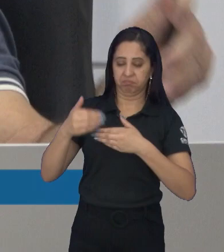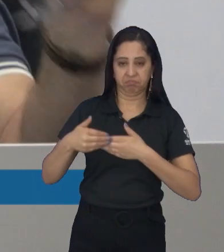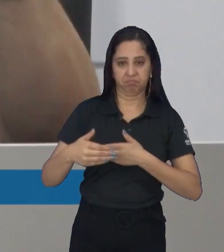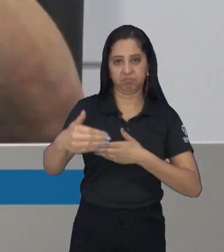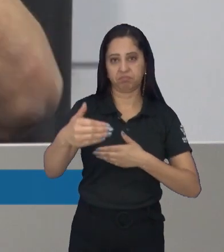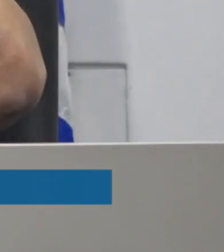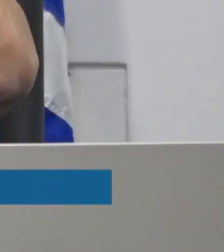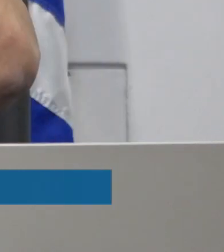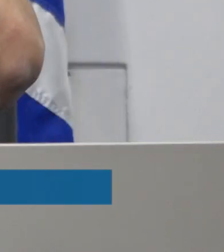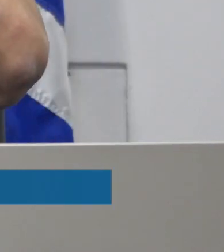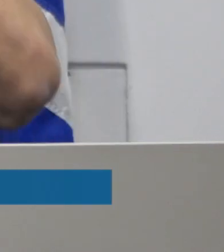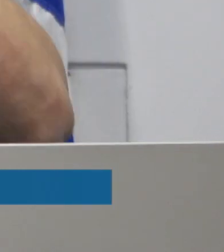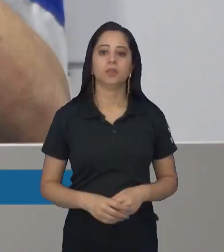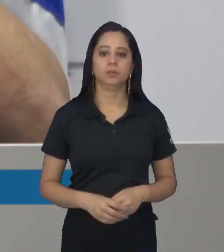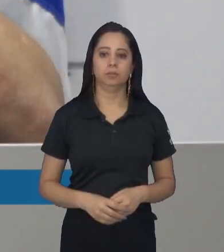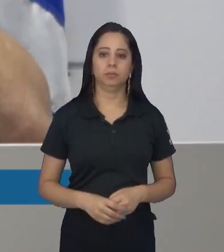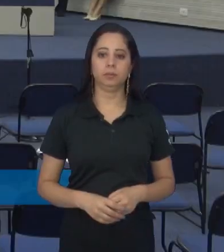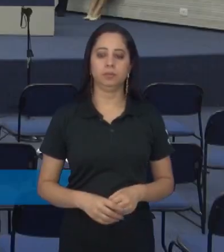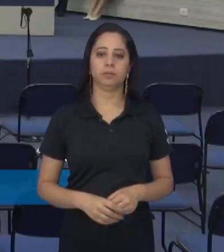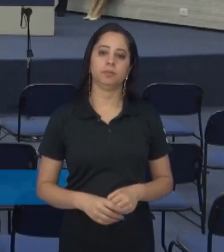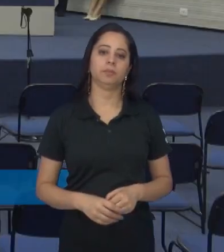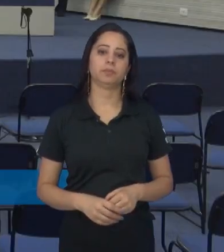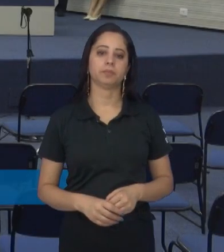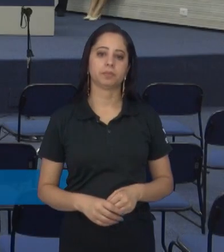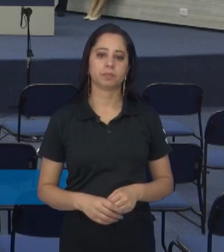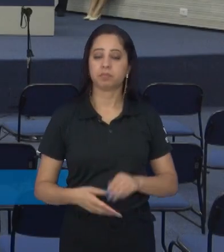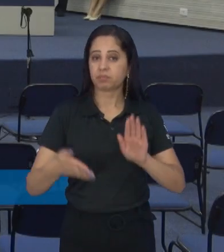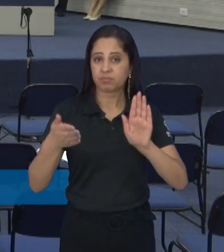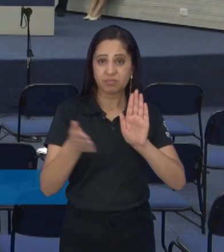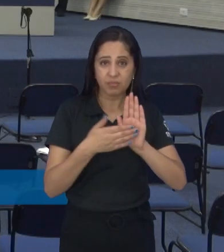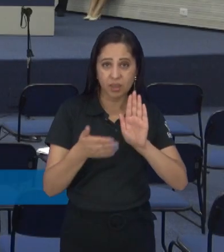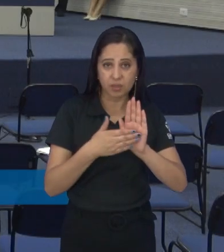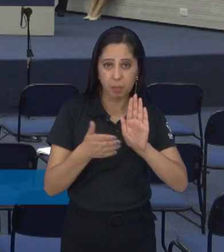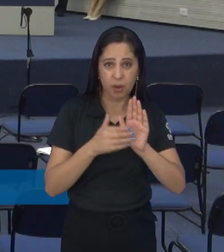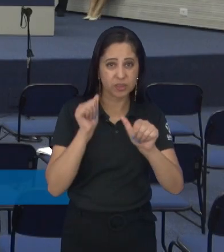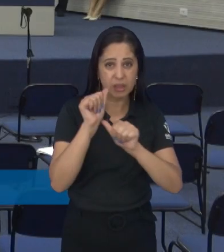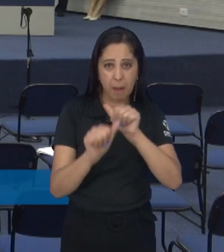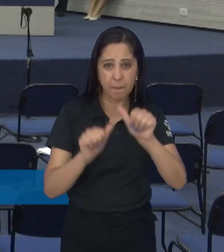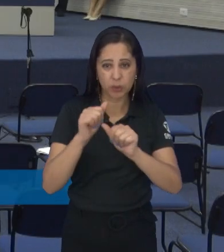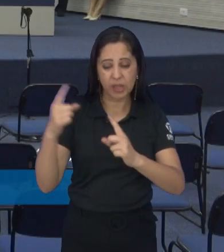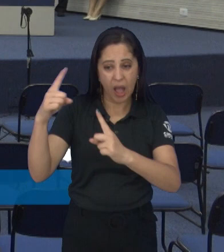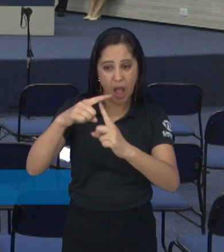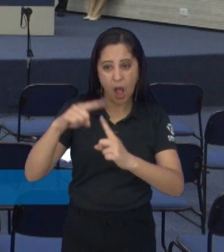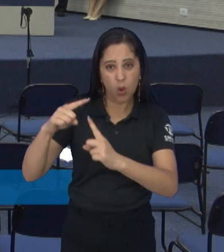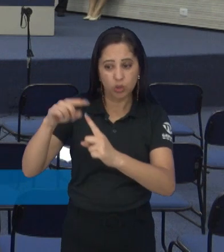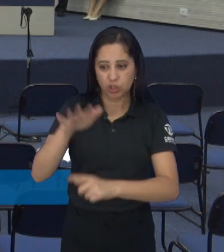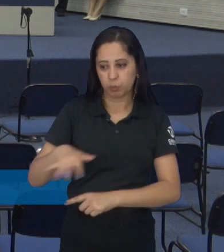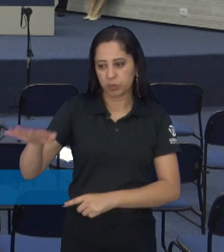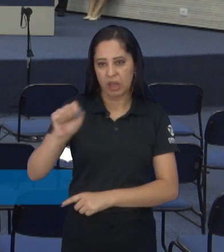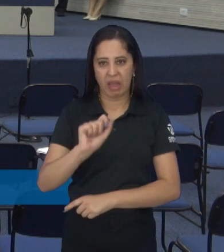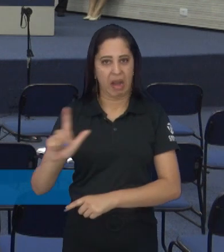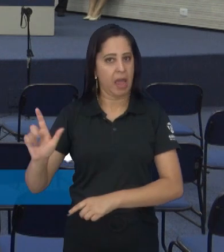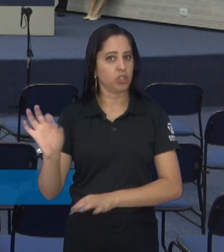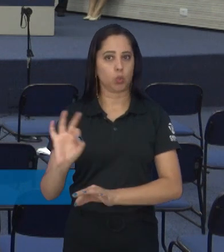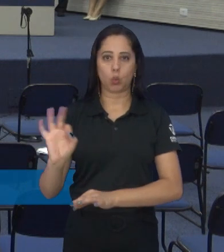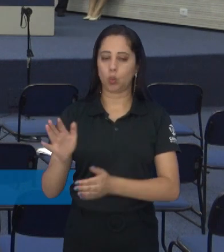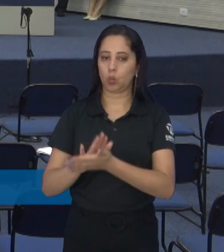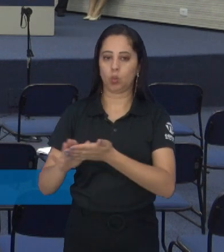e o mais importante essa proposta aqui não até em nada a tipologia de zoneamento na zona leste